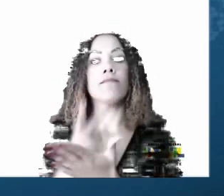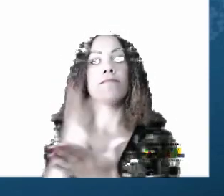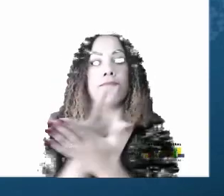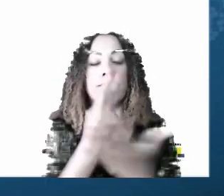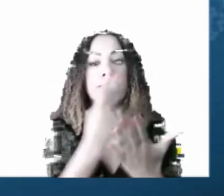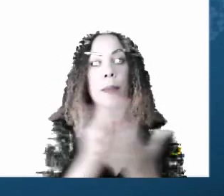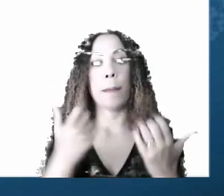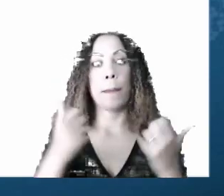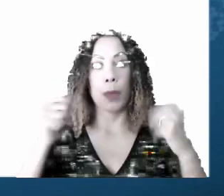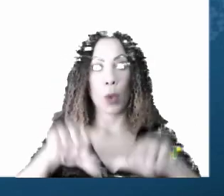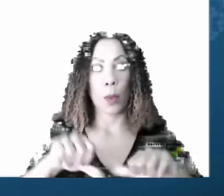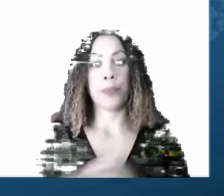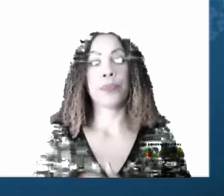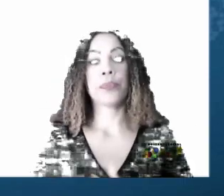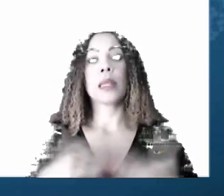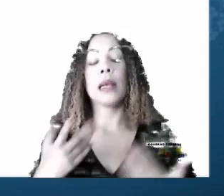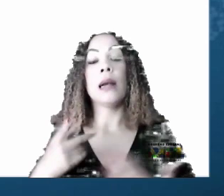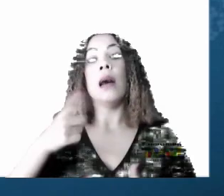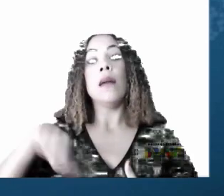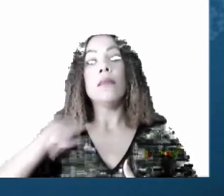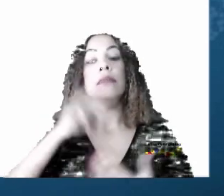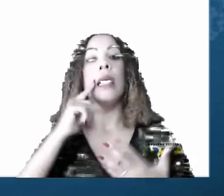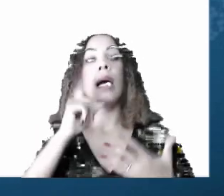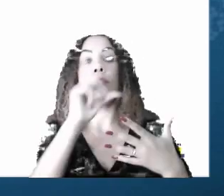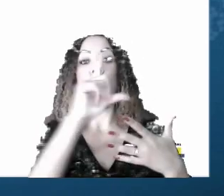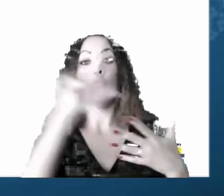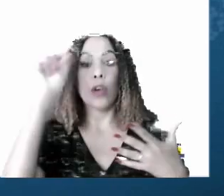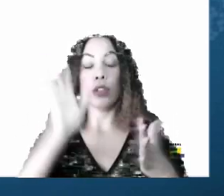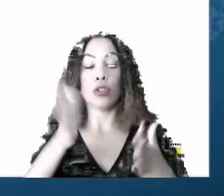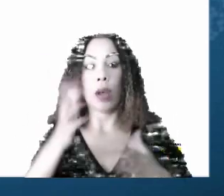daí, e aí selecionando o município